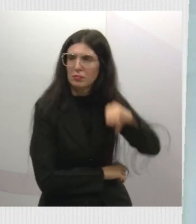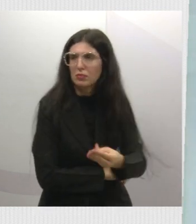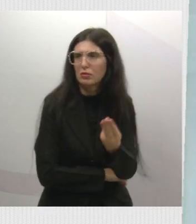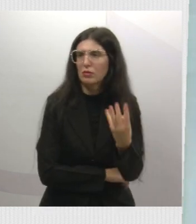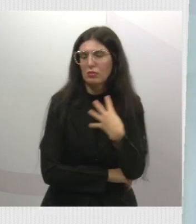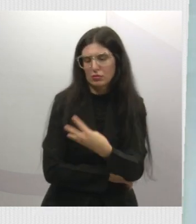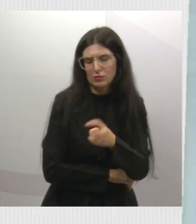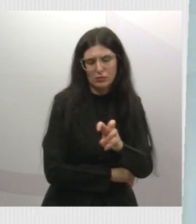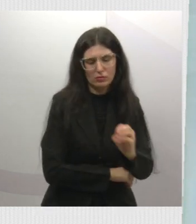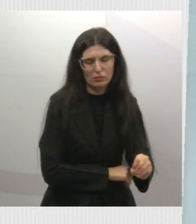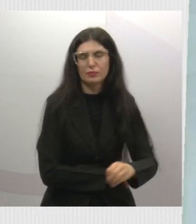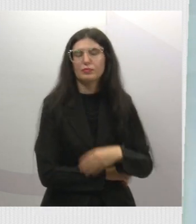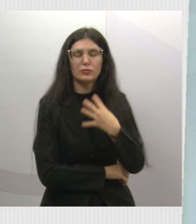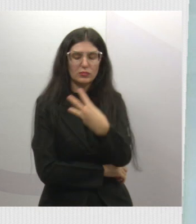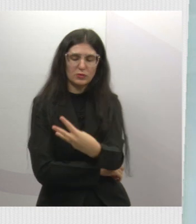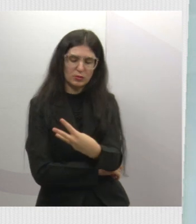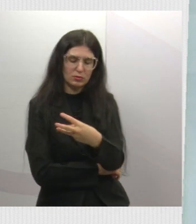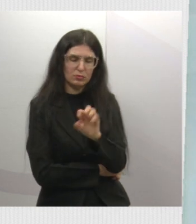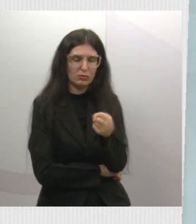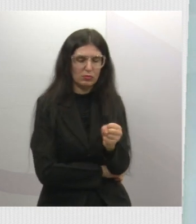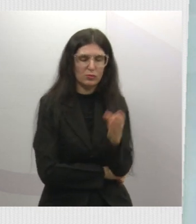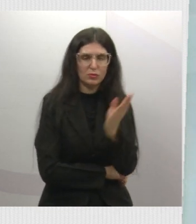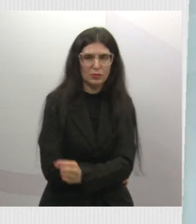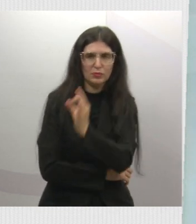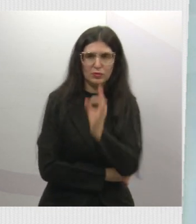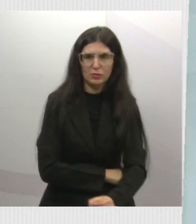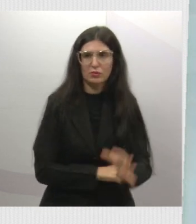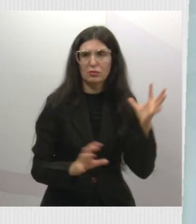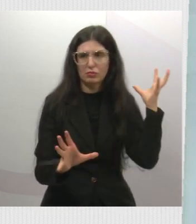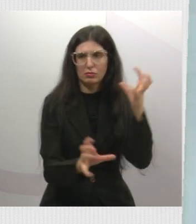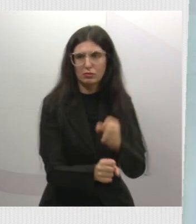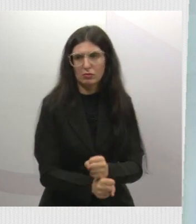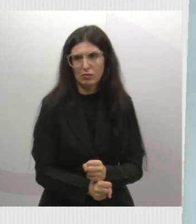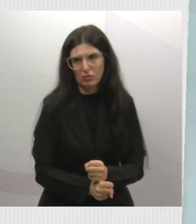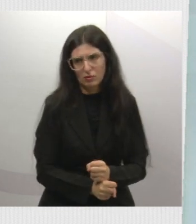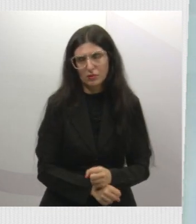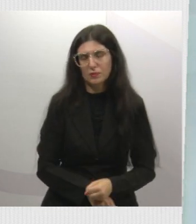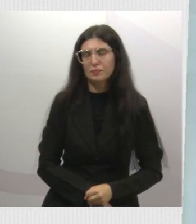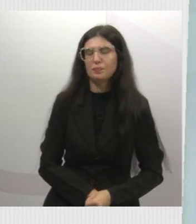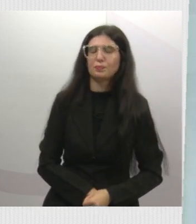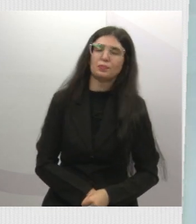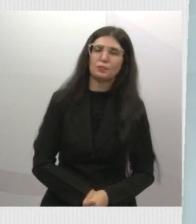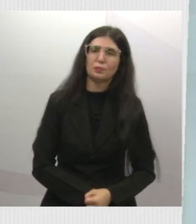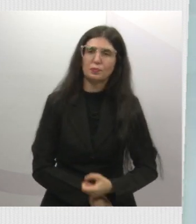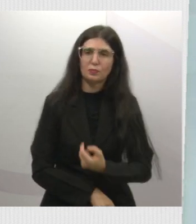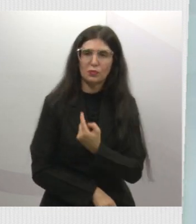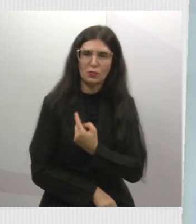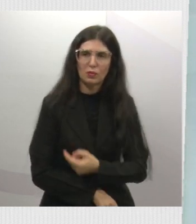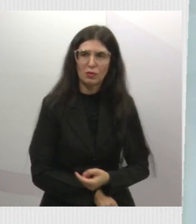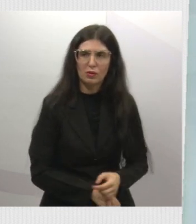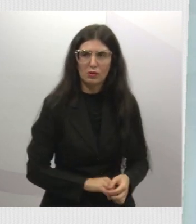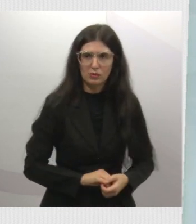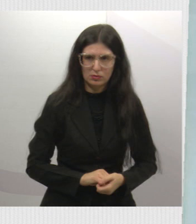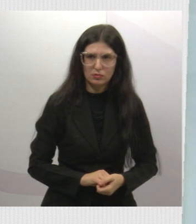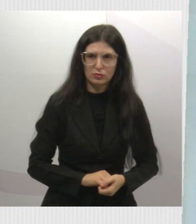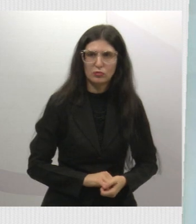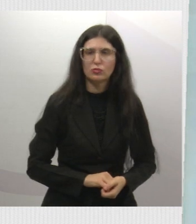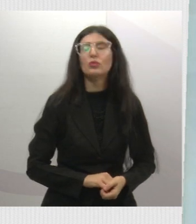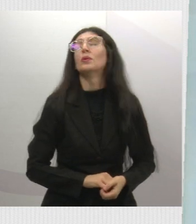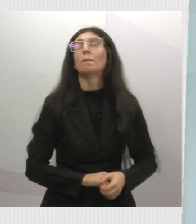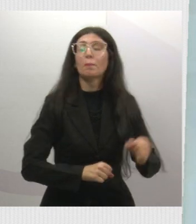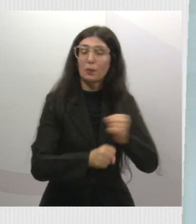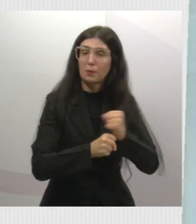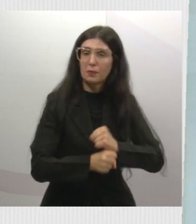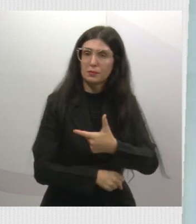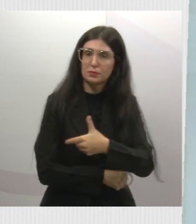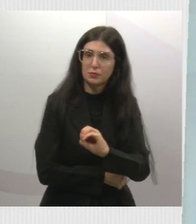23.450.000, chegando a 38%. Total da receita de meta orçada para o